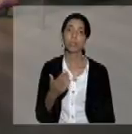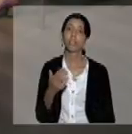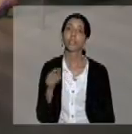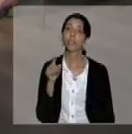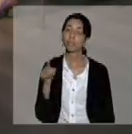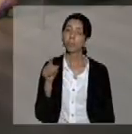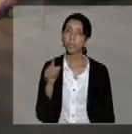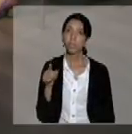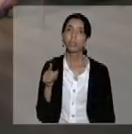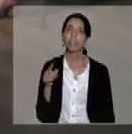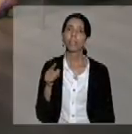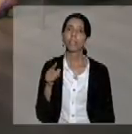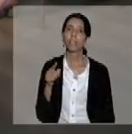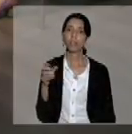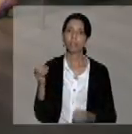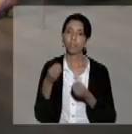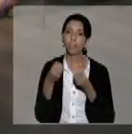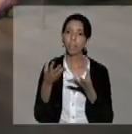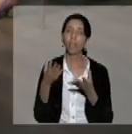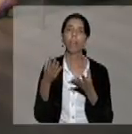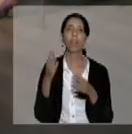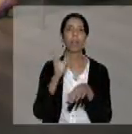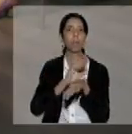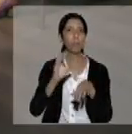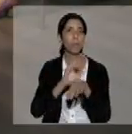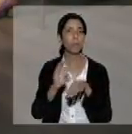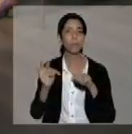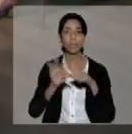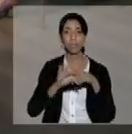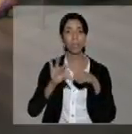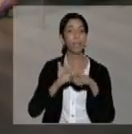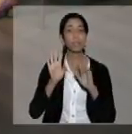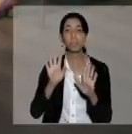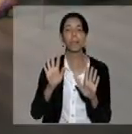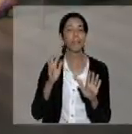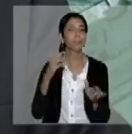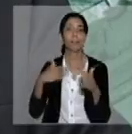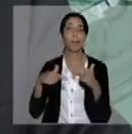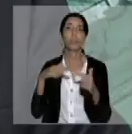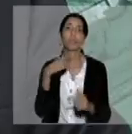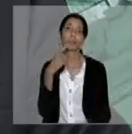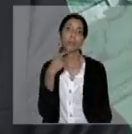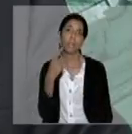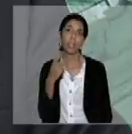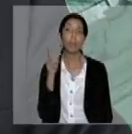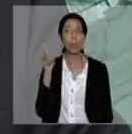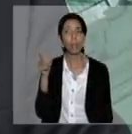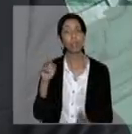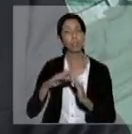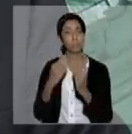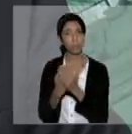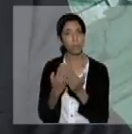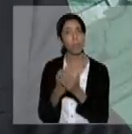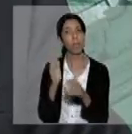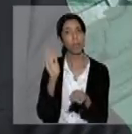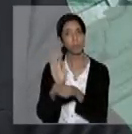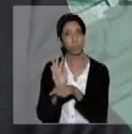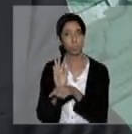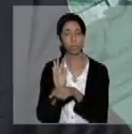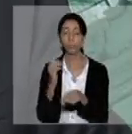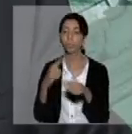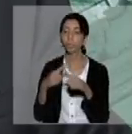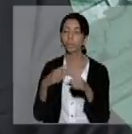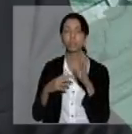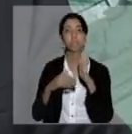você poder oferecer cursos técnicos se não tem empregabilidade. E isso o Instituto faz bem, porque ele